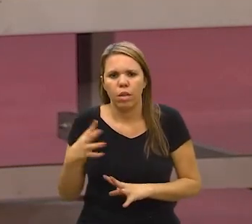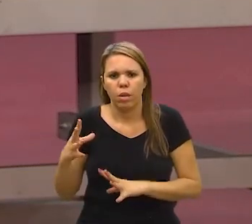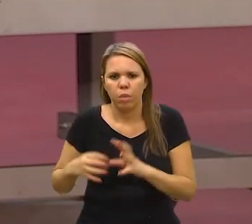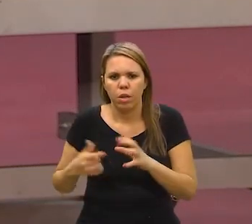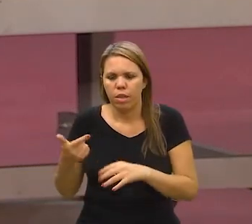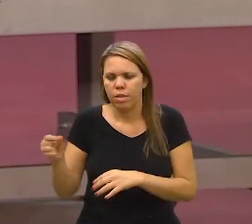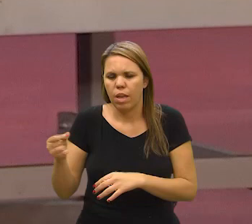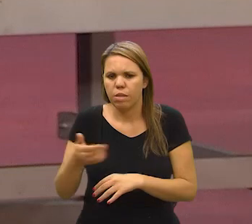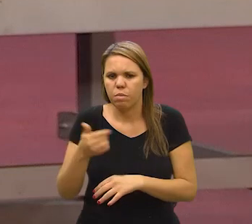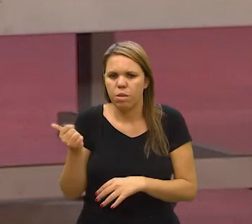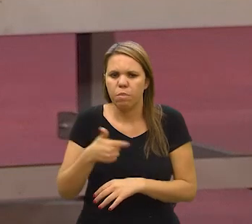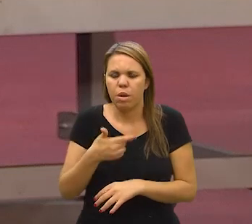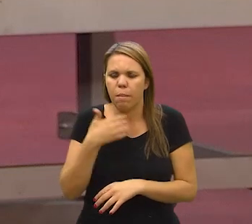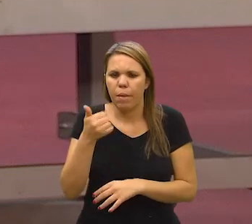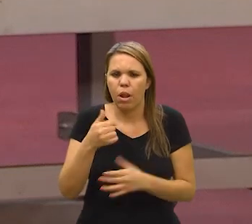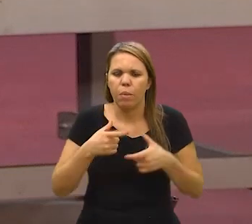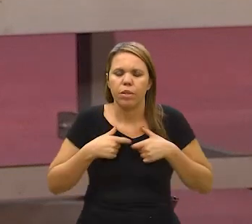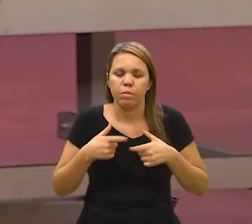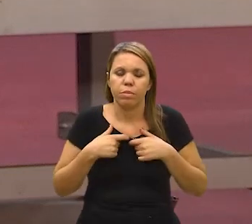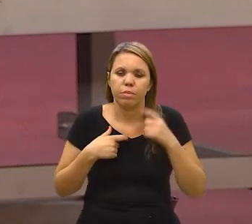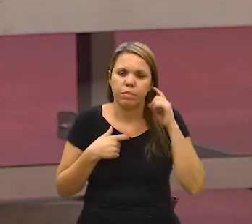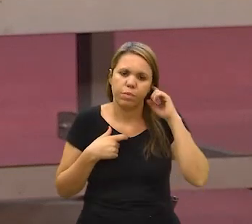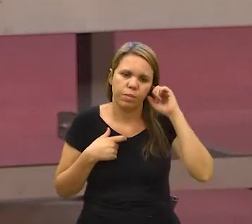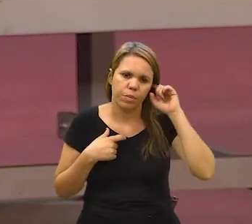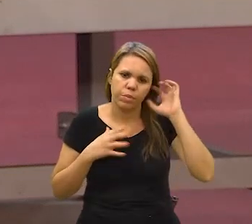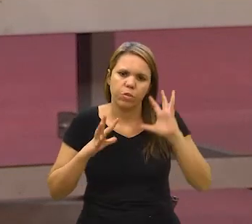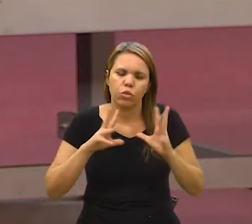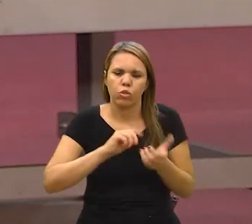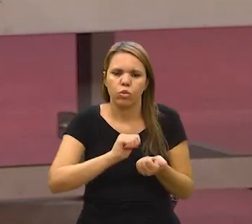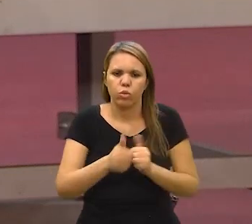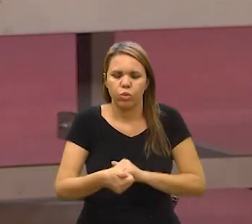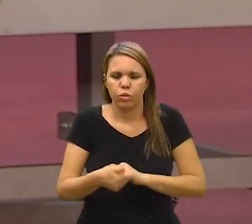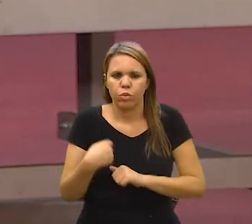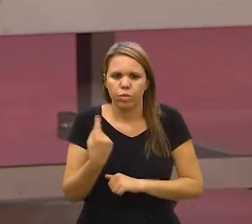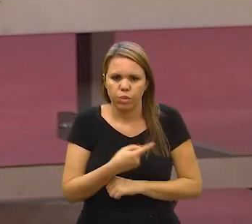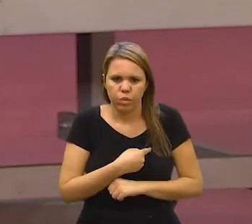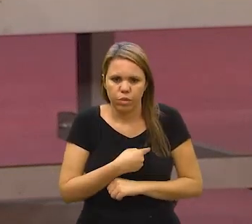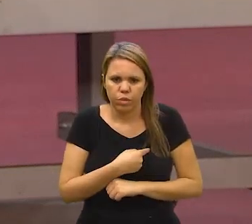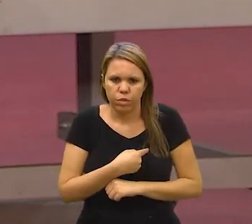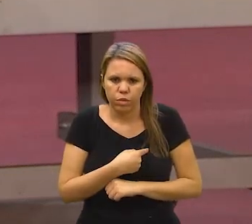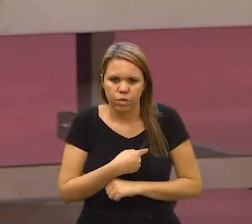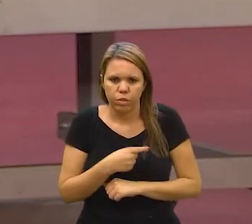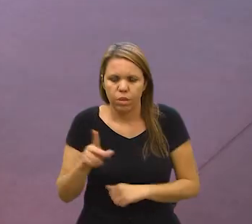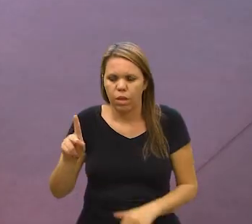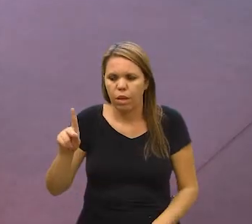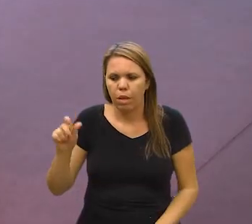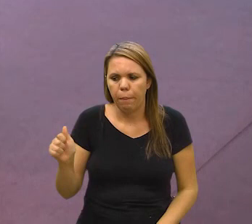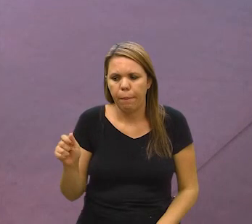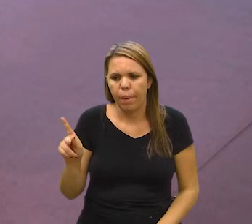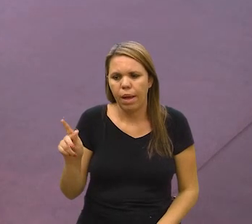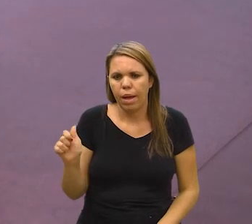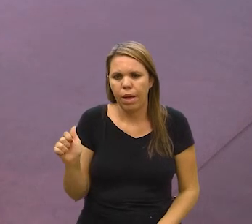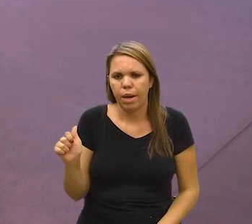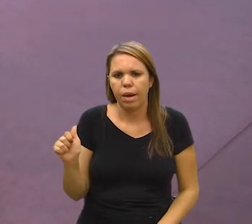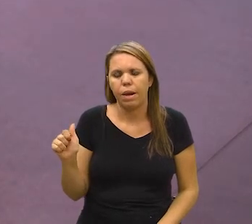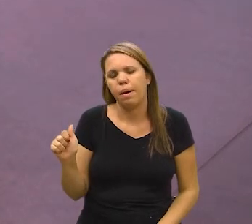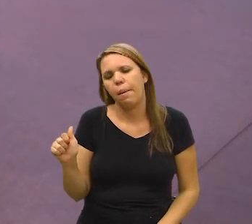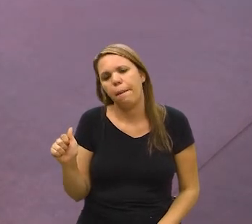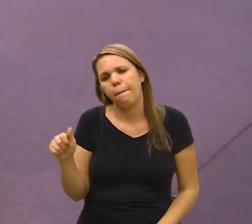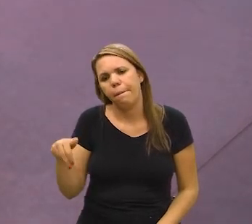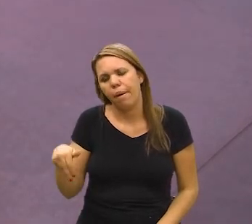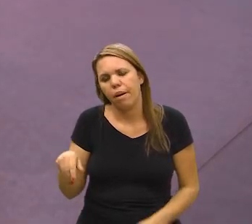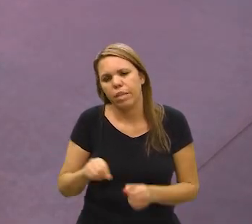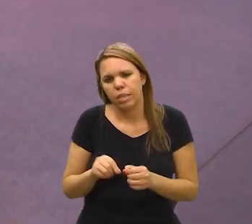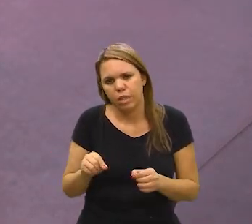entre os 10 primeiros no quadro de medalha, mas atletas como um todo, a gente com certeza seria... E no Parapan chega em primeiro... Com